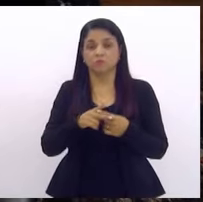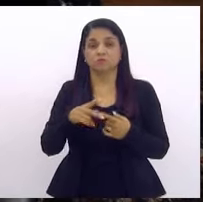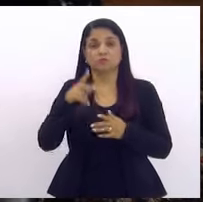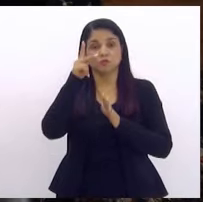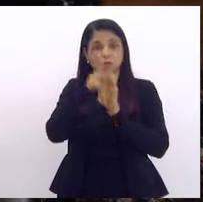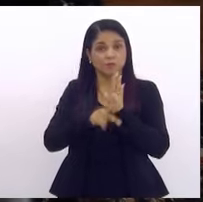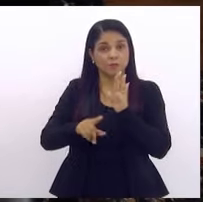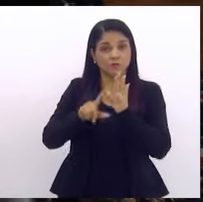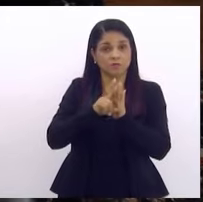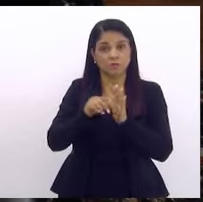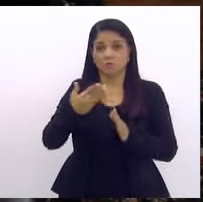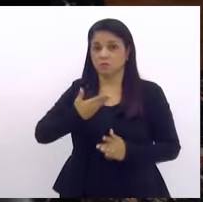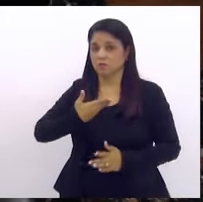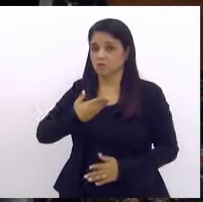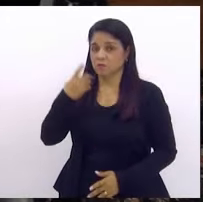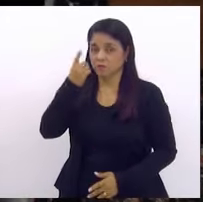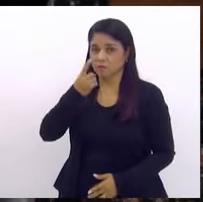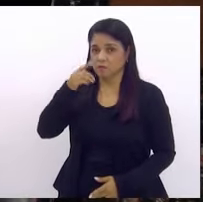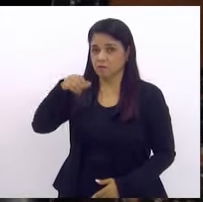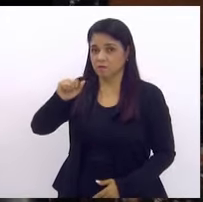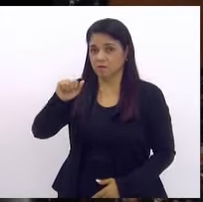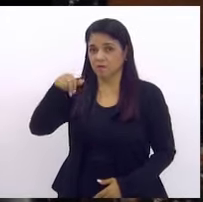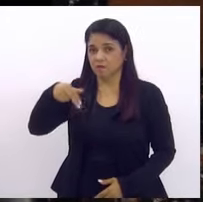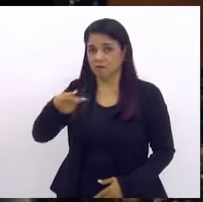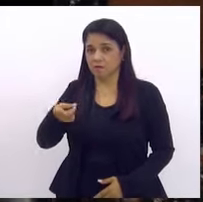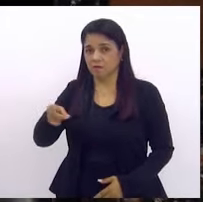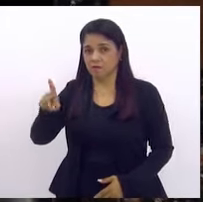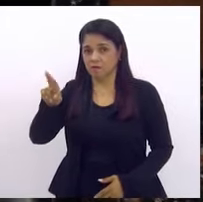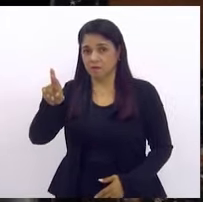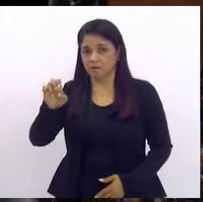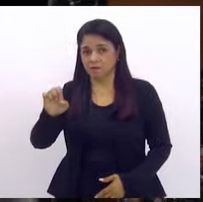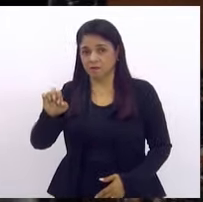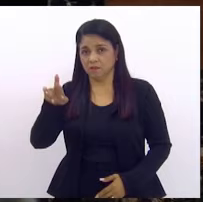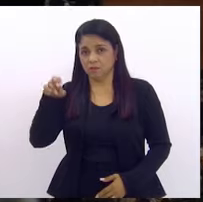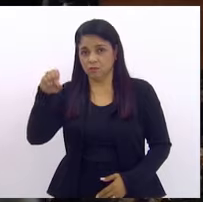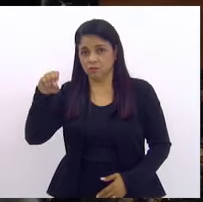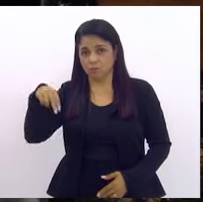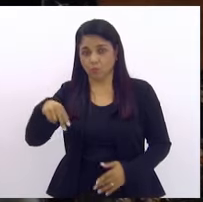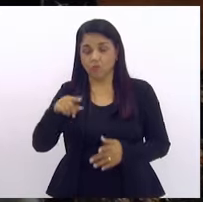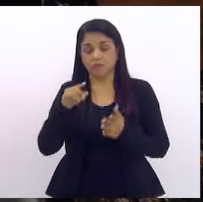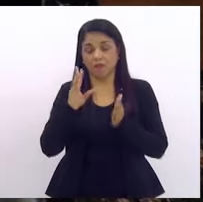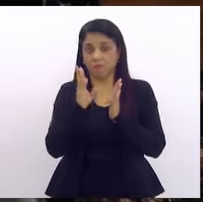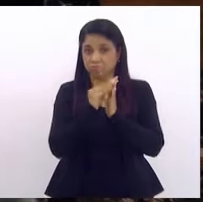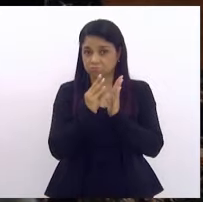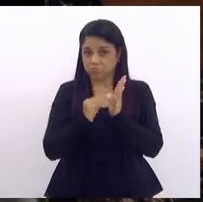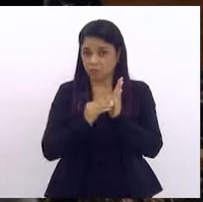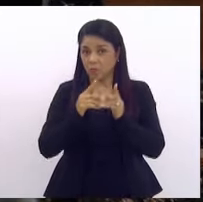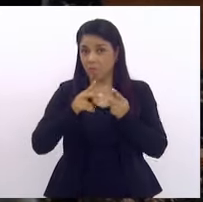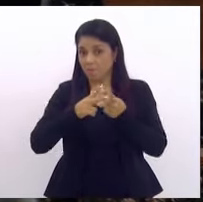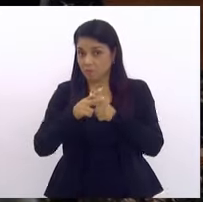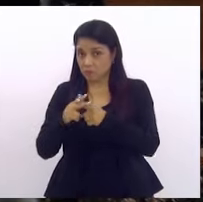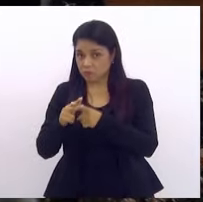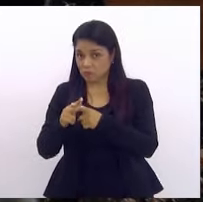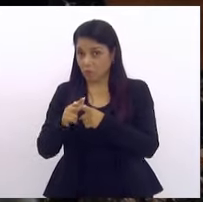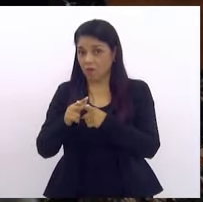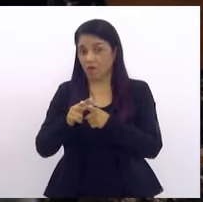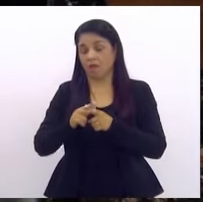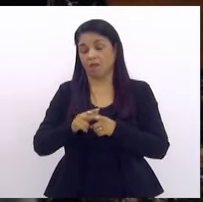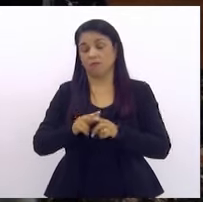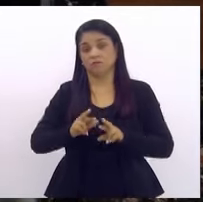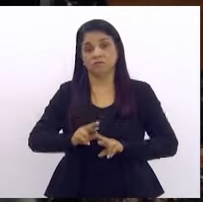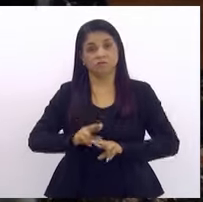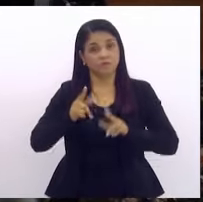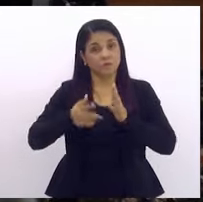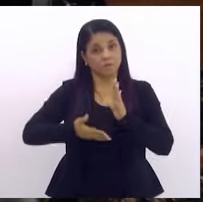foram objetos de acordo dentro do Colégio de Líderes, que consta aqui como manutenção deveriam ser pela derrubada, que